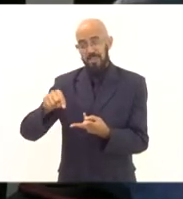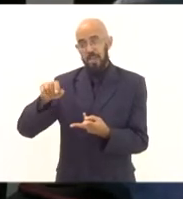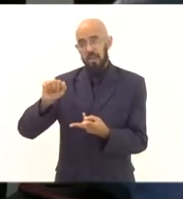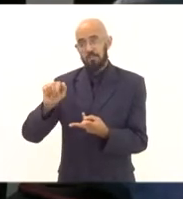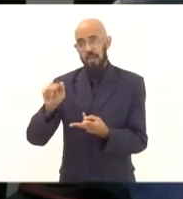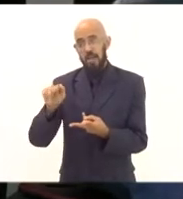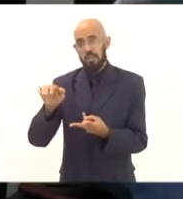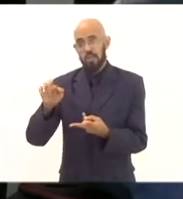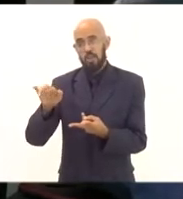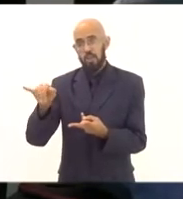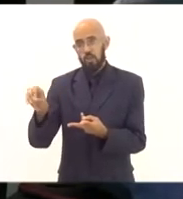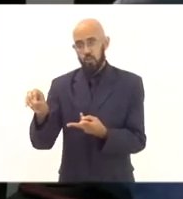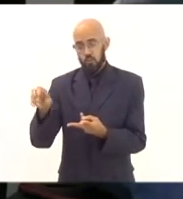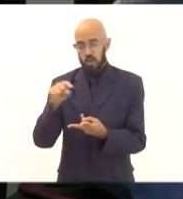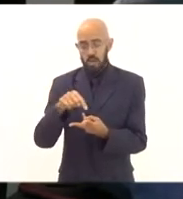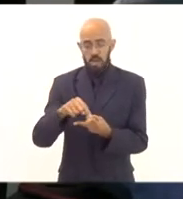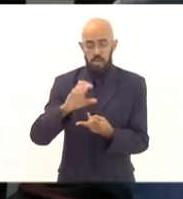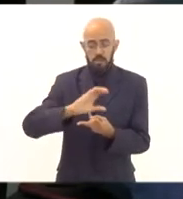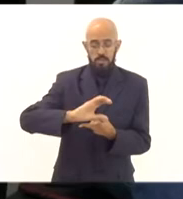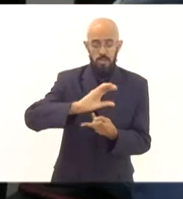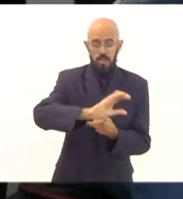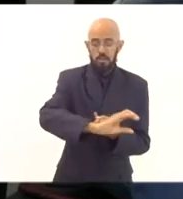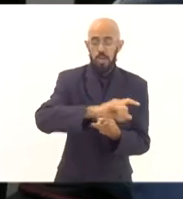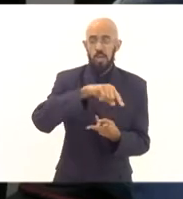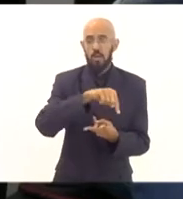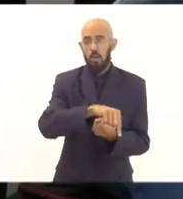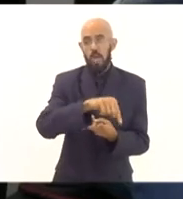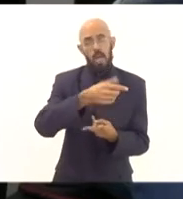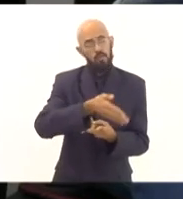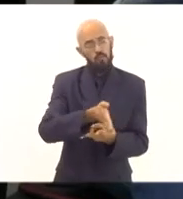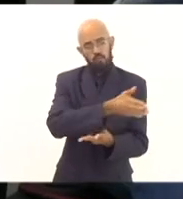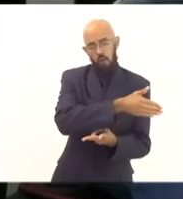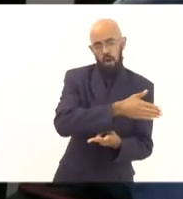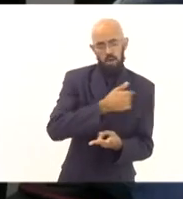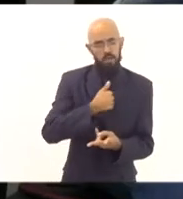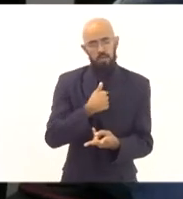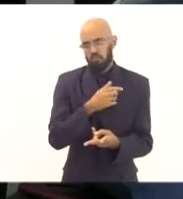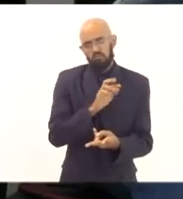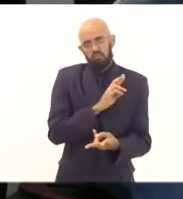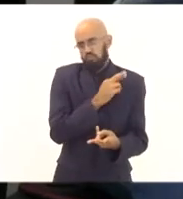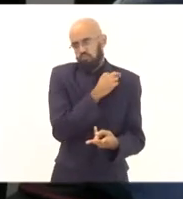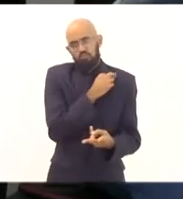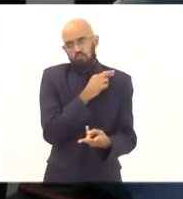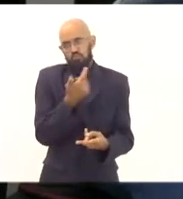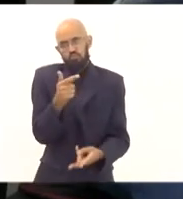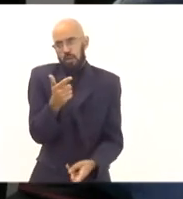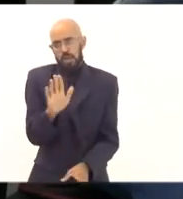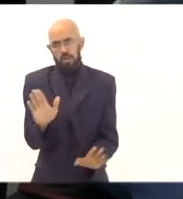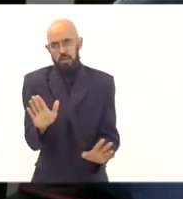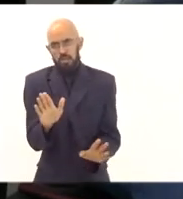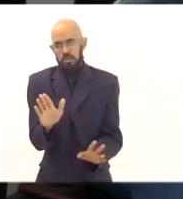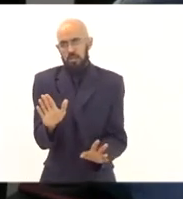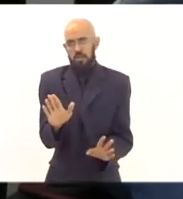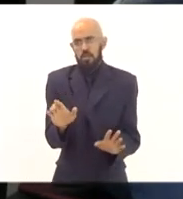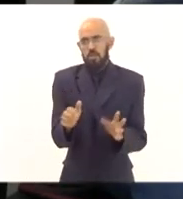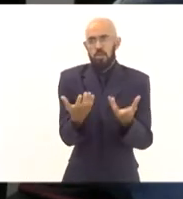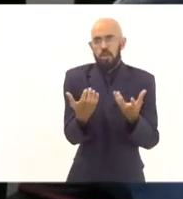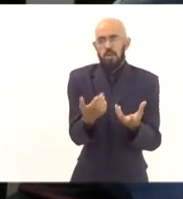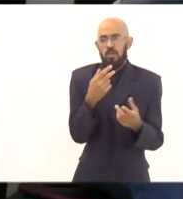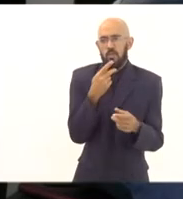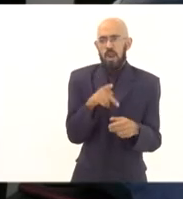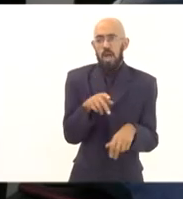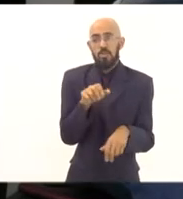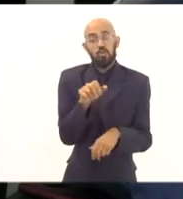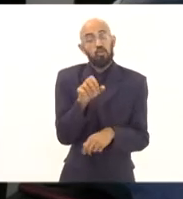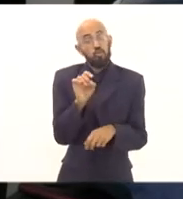EA vertente do auxílio corre totalmente fora da GR então assim a as minhas as minhas ponderações elas